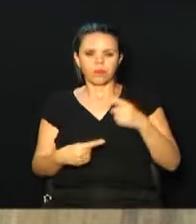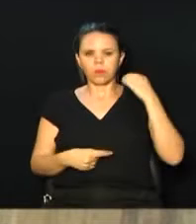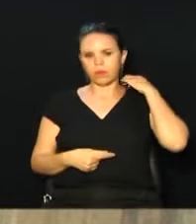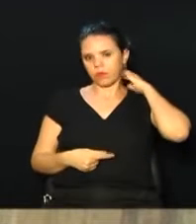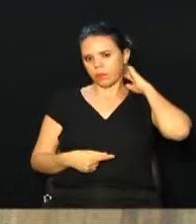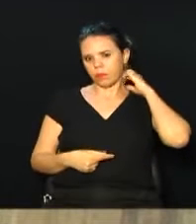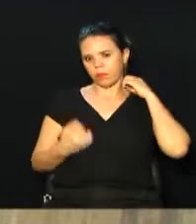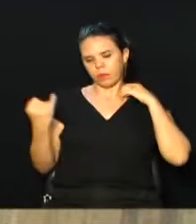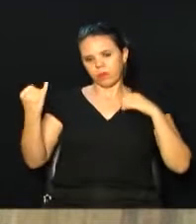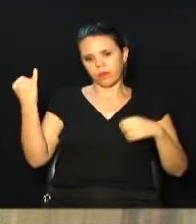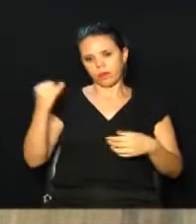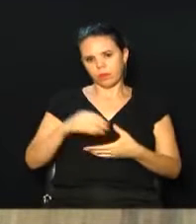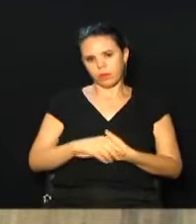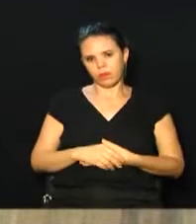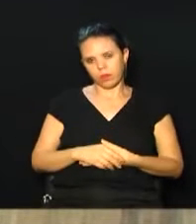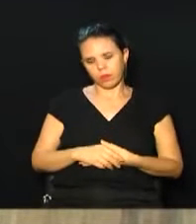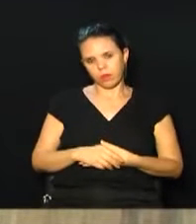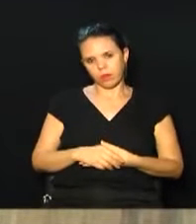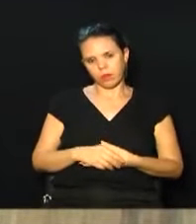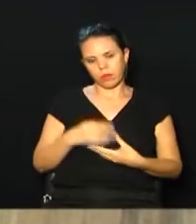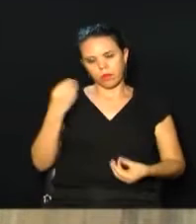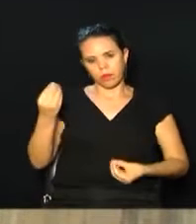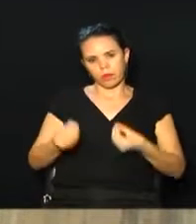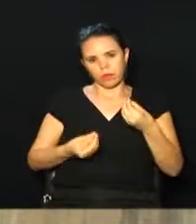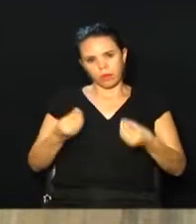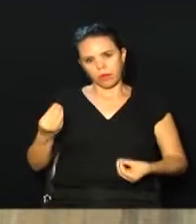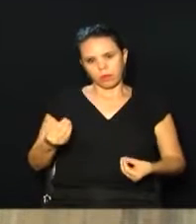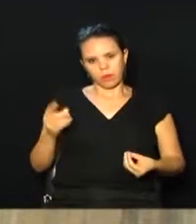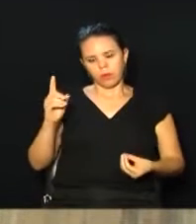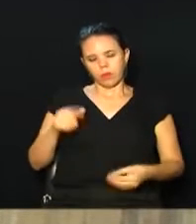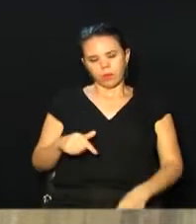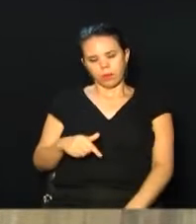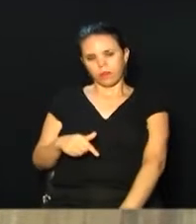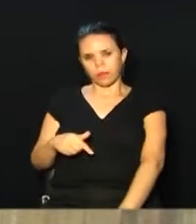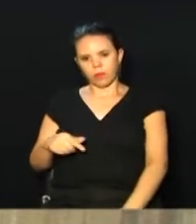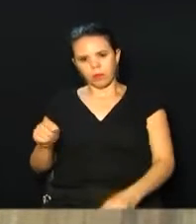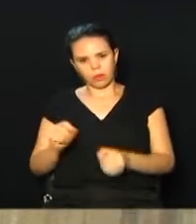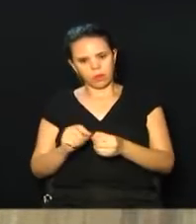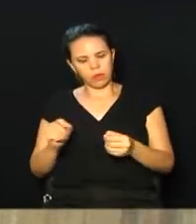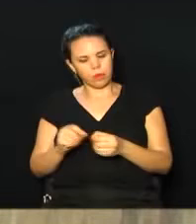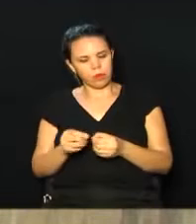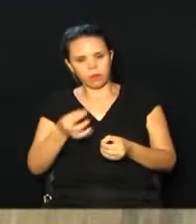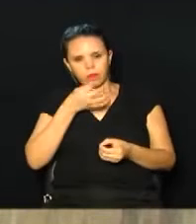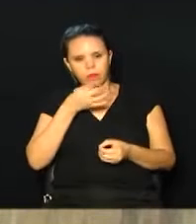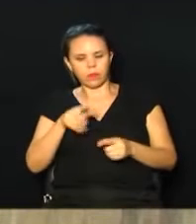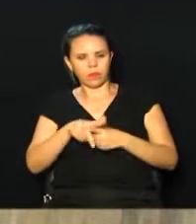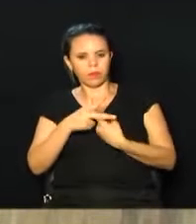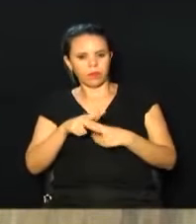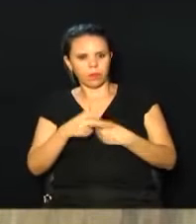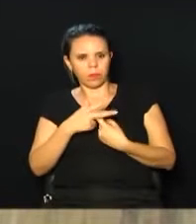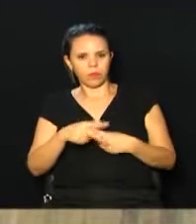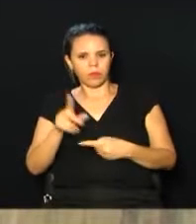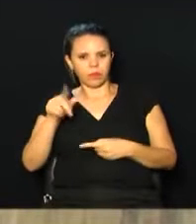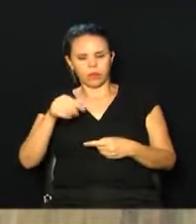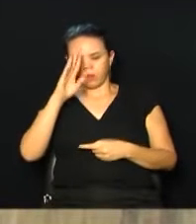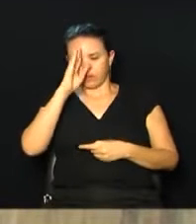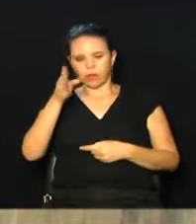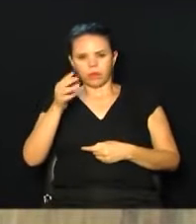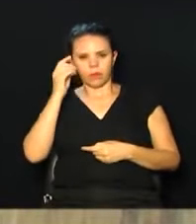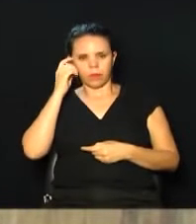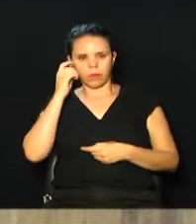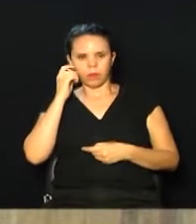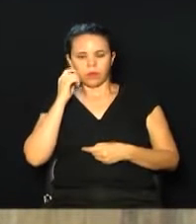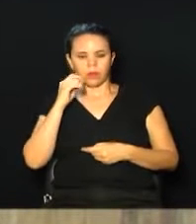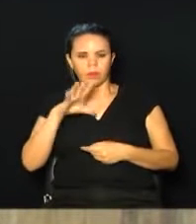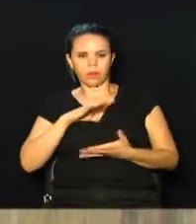é importante e como ela é feita do ponto de vista da manutenção, o que é prioridade para